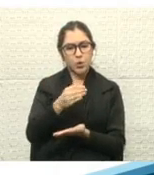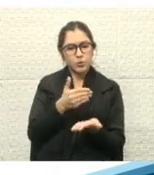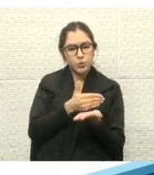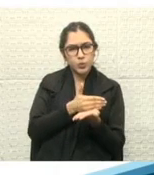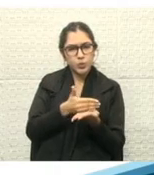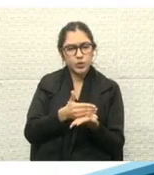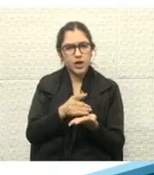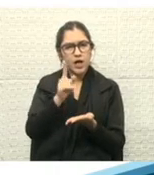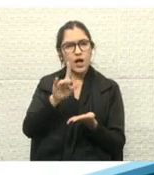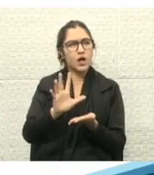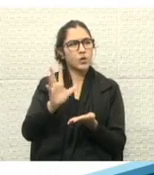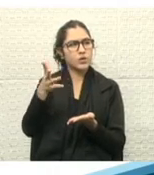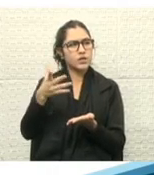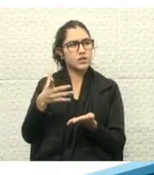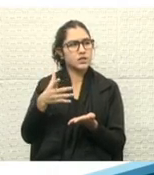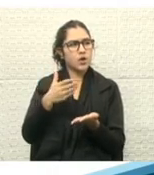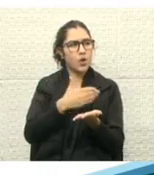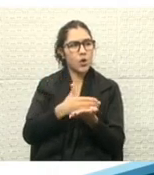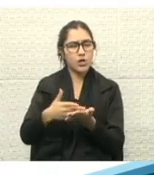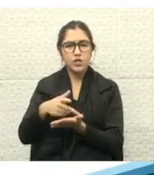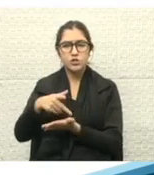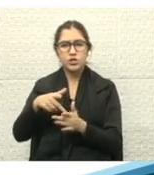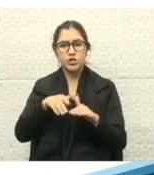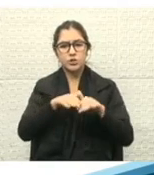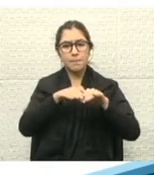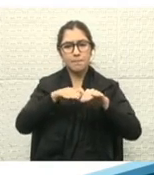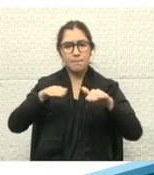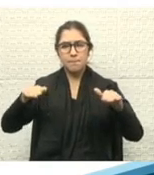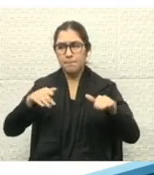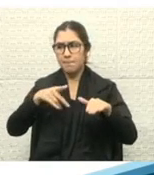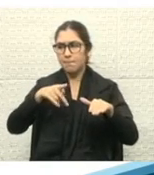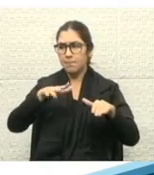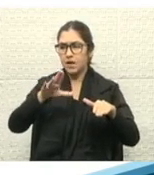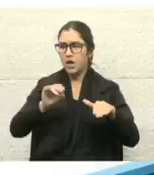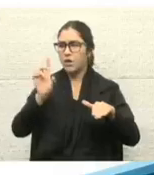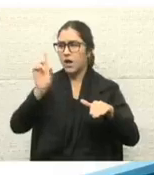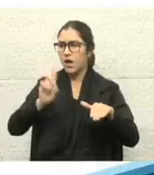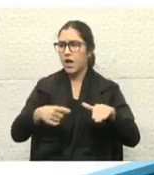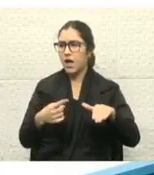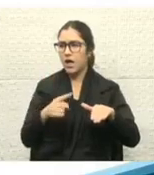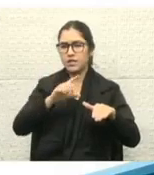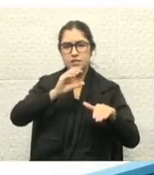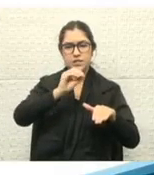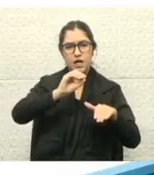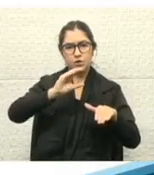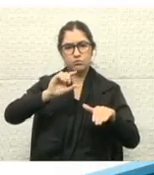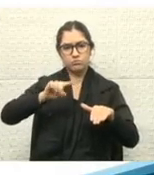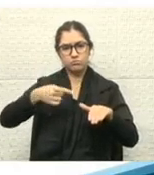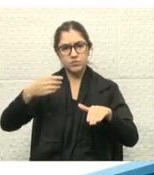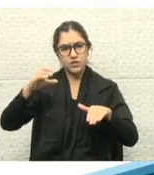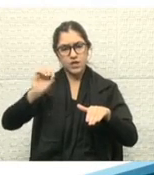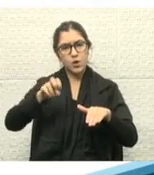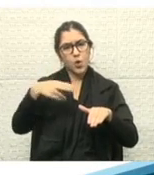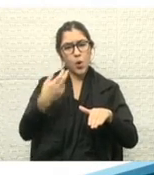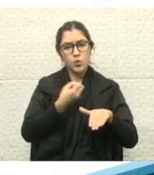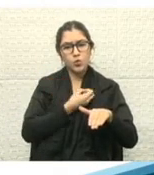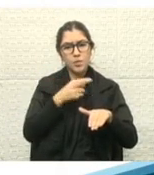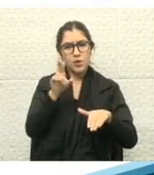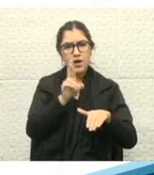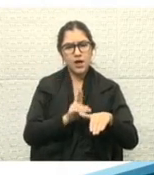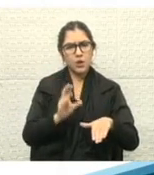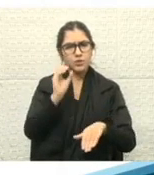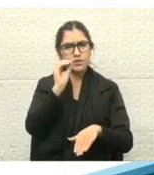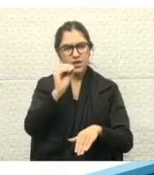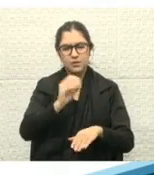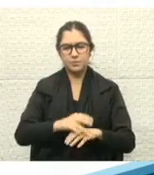inicial, é localizado na origem do plano, que seria o ponto 0, 0, ou o número real